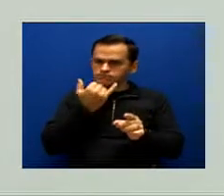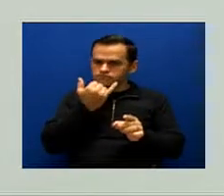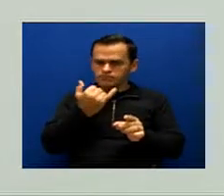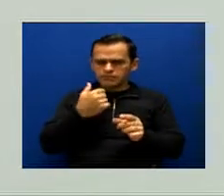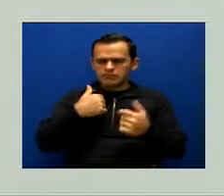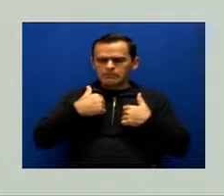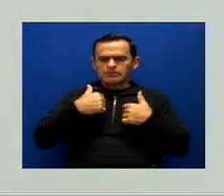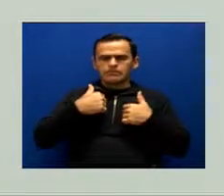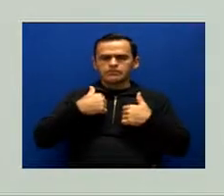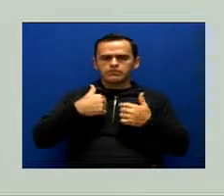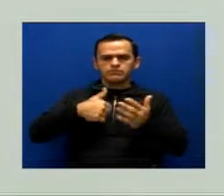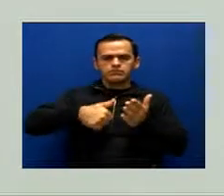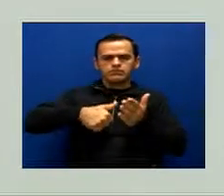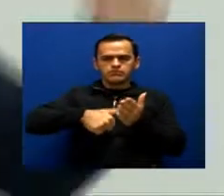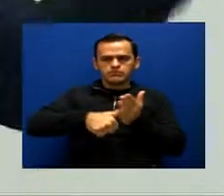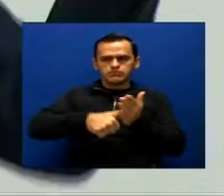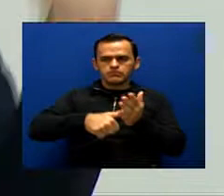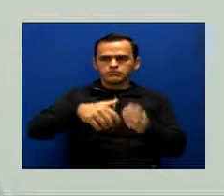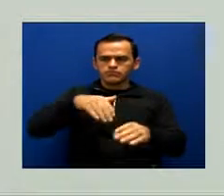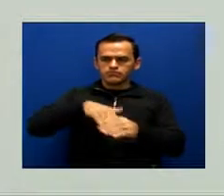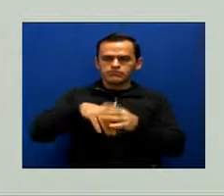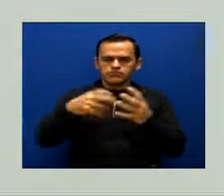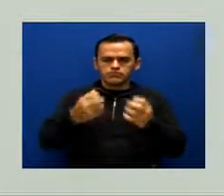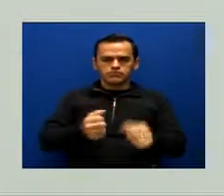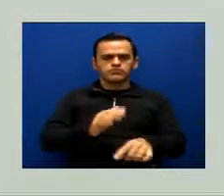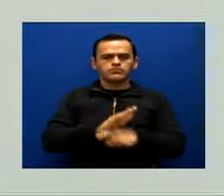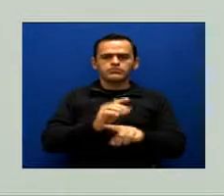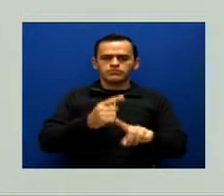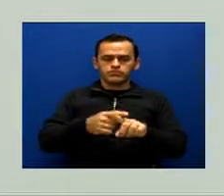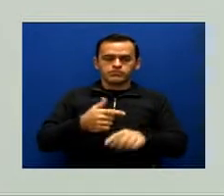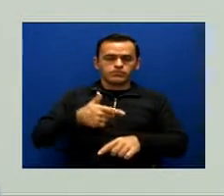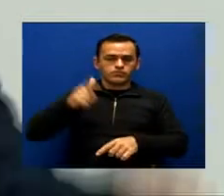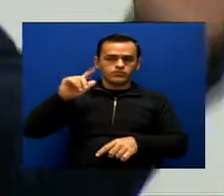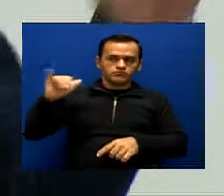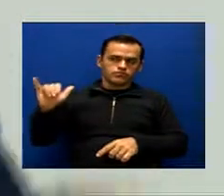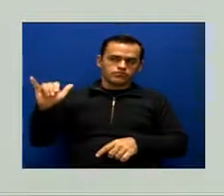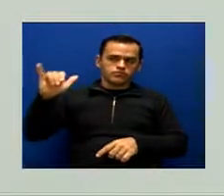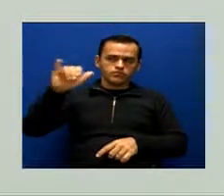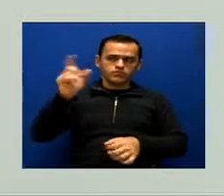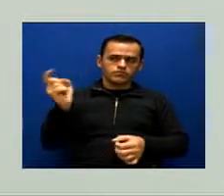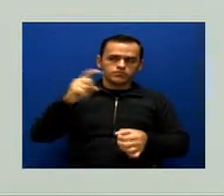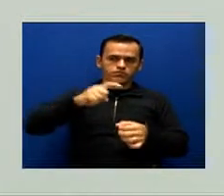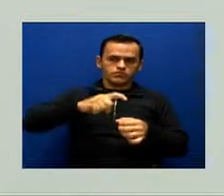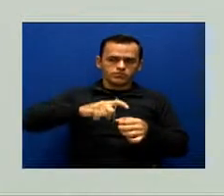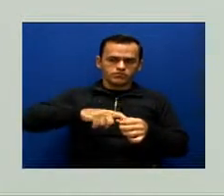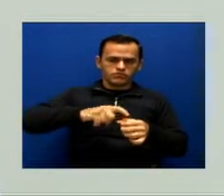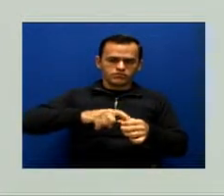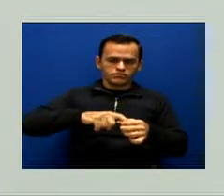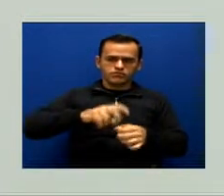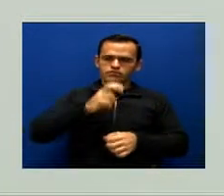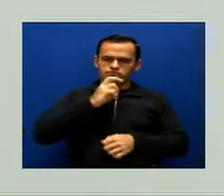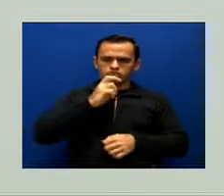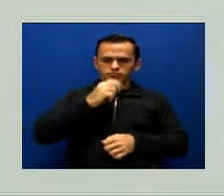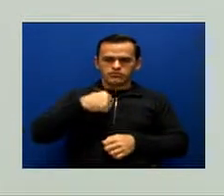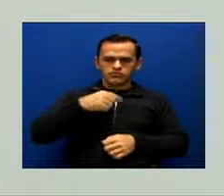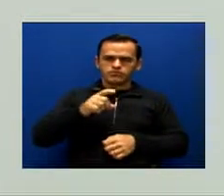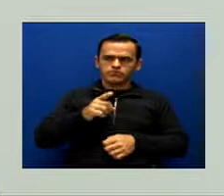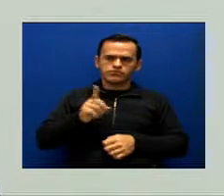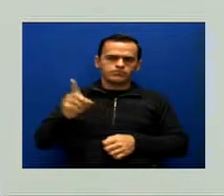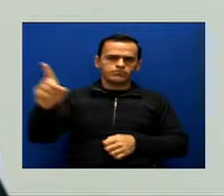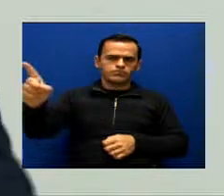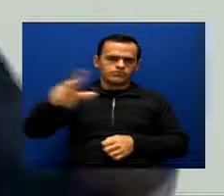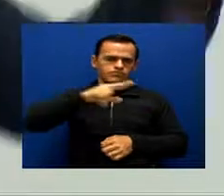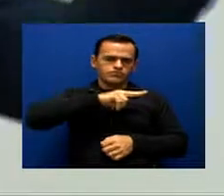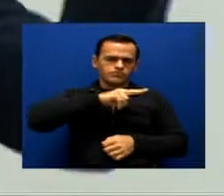dos motivos pelos quais eu apoio. Eu peguei um voo ontem, voltando para Sorocaba, estava em viagem particular, e fiquei muito surpreso